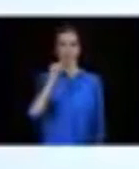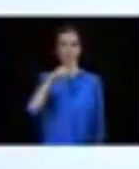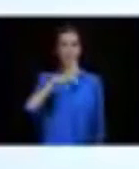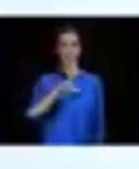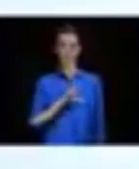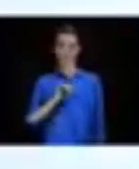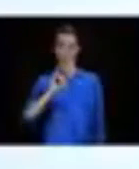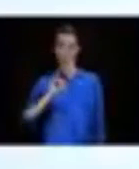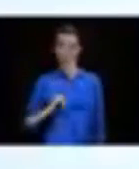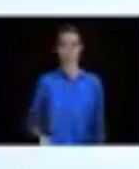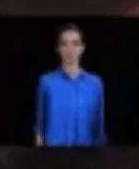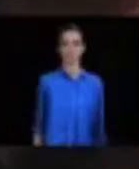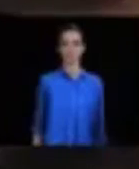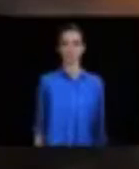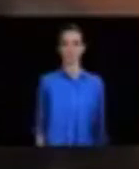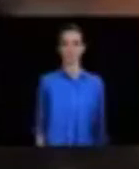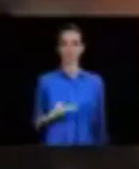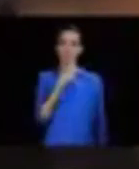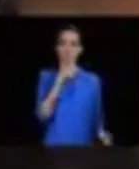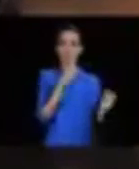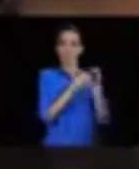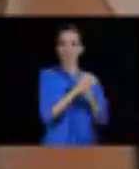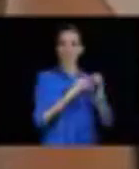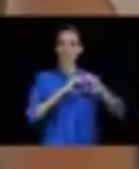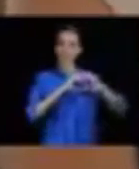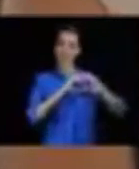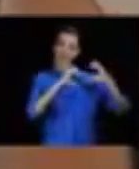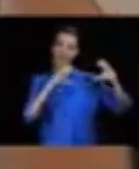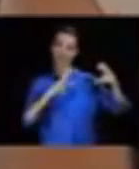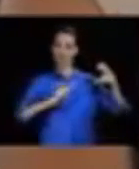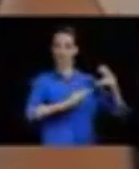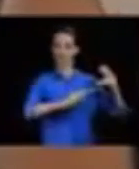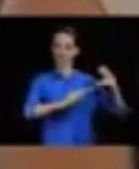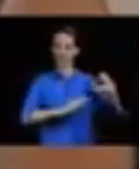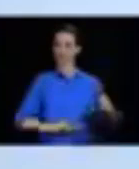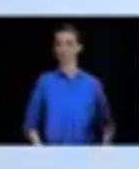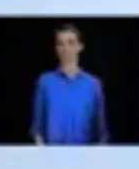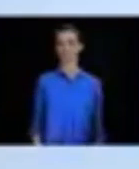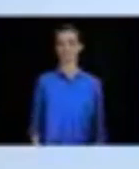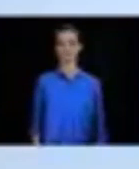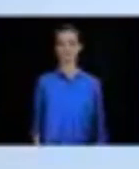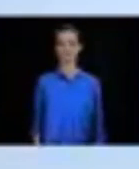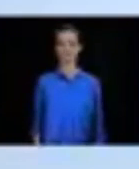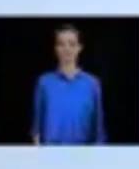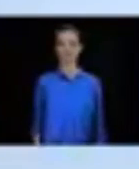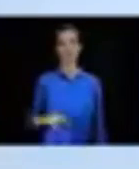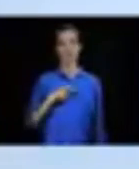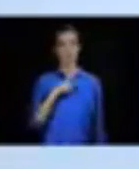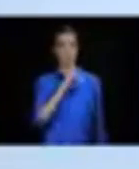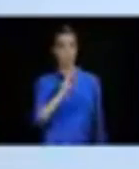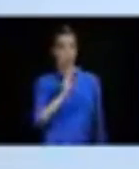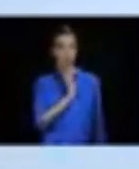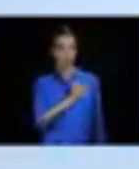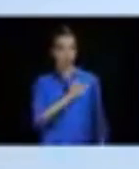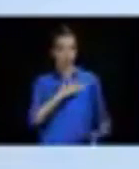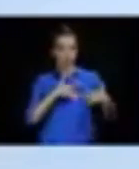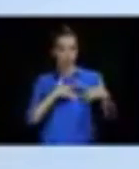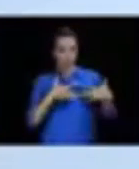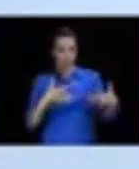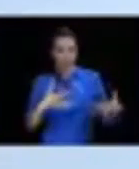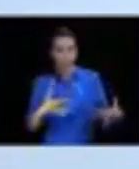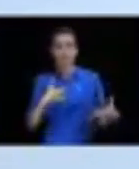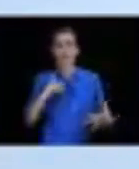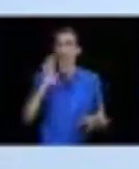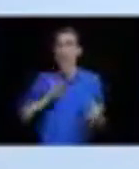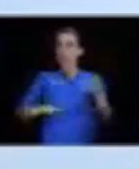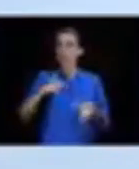filho do Zé Luiz Nunes, né? Minha cara é metade, o outro ladozinho da maçã. E meu pai tem um coração que às